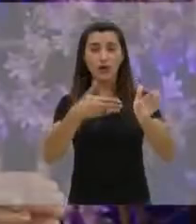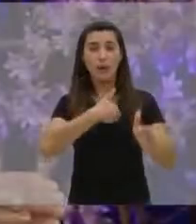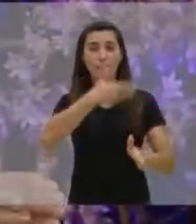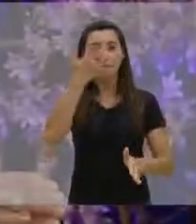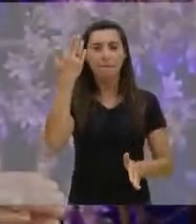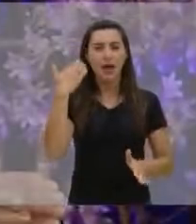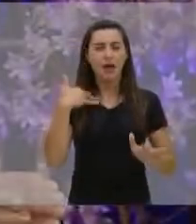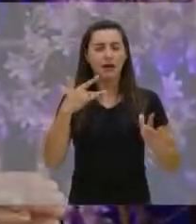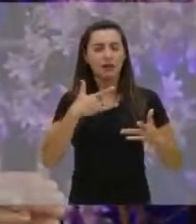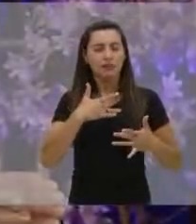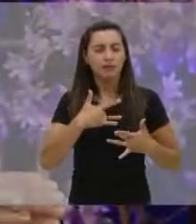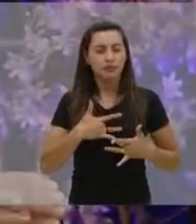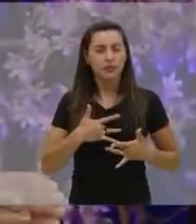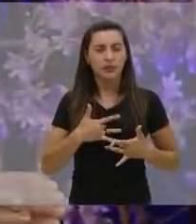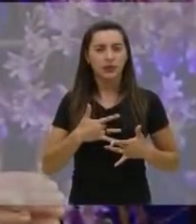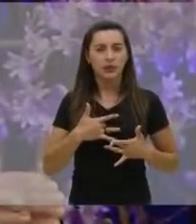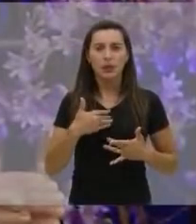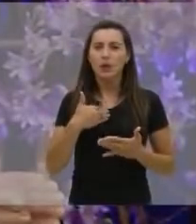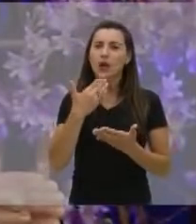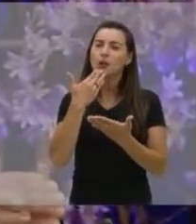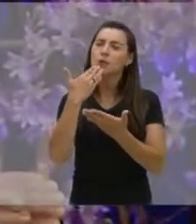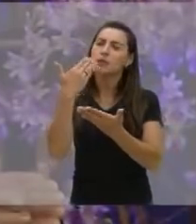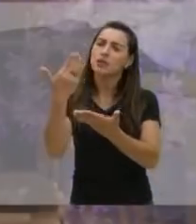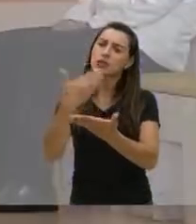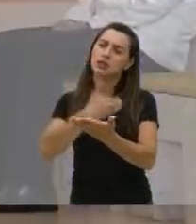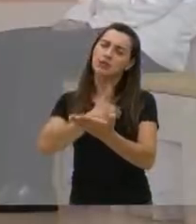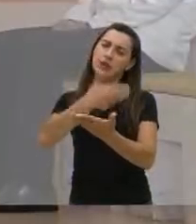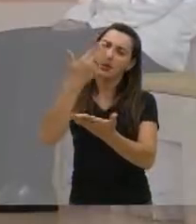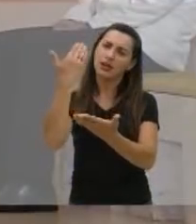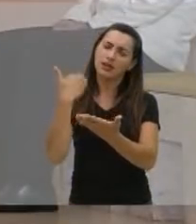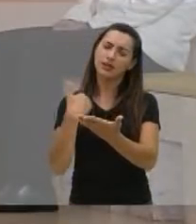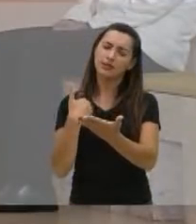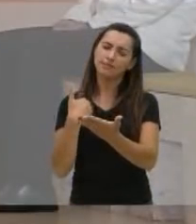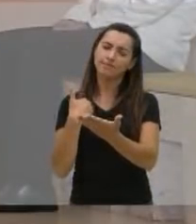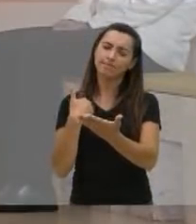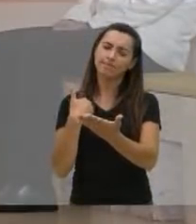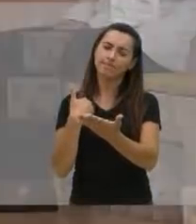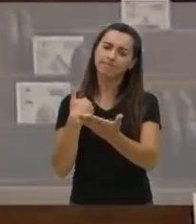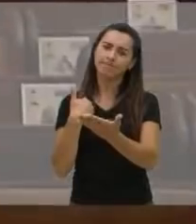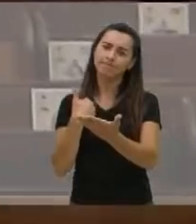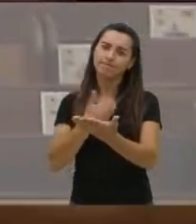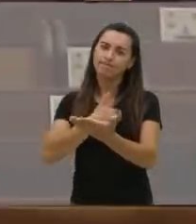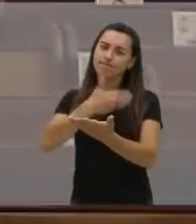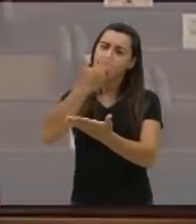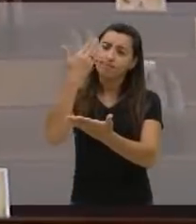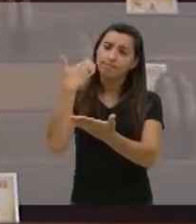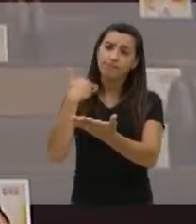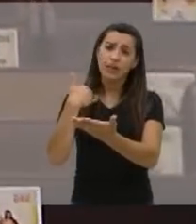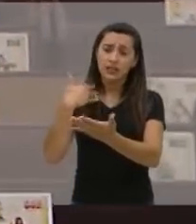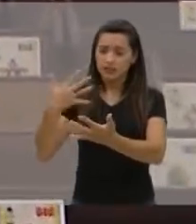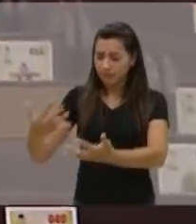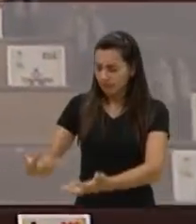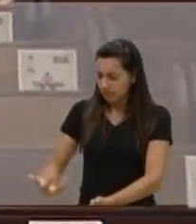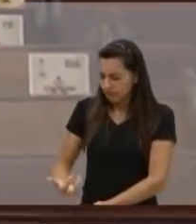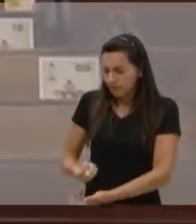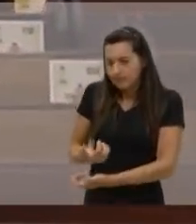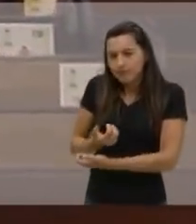uma prece, pedir: Mãe, tu estás com teu filho nos